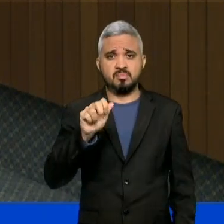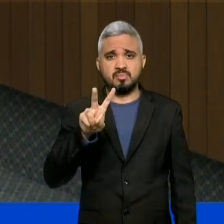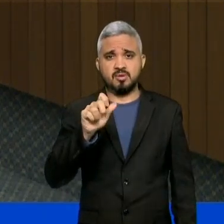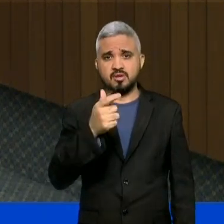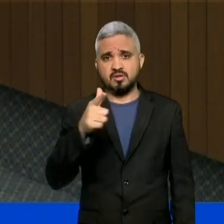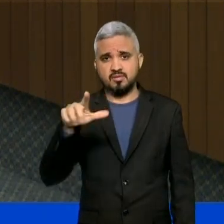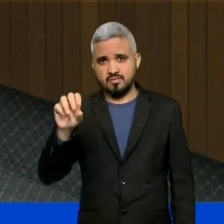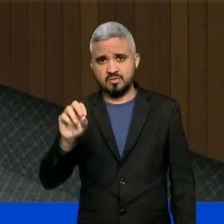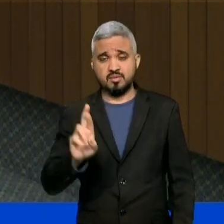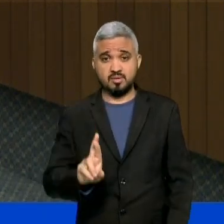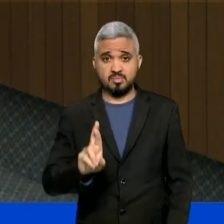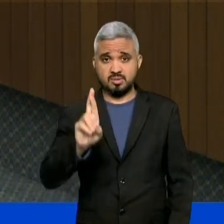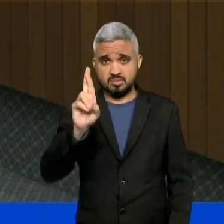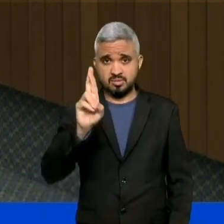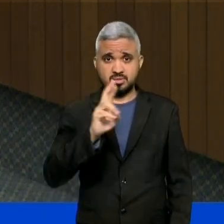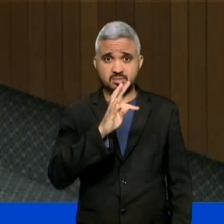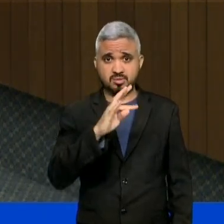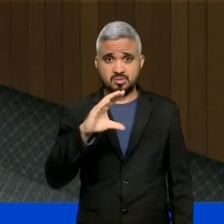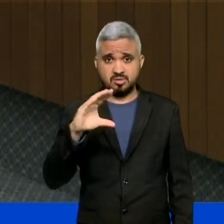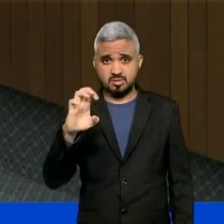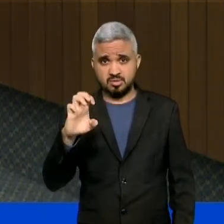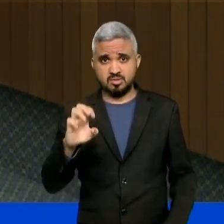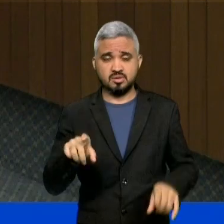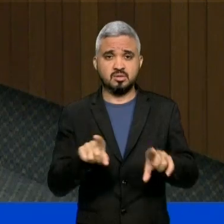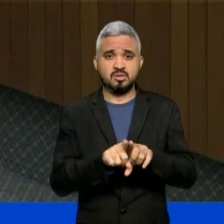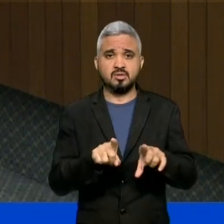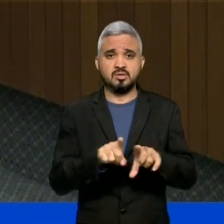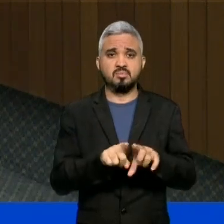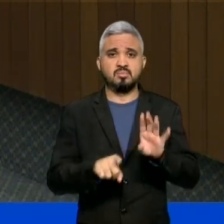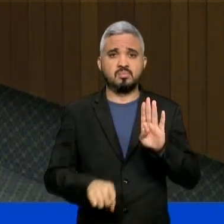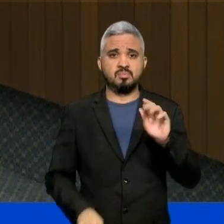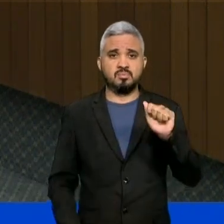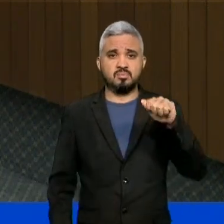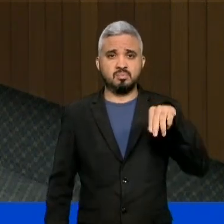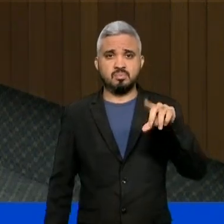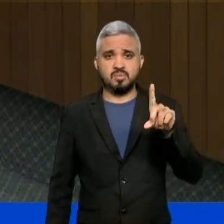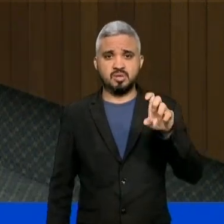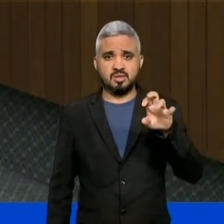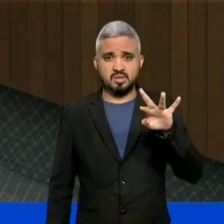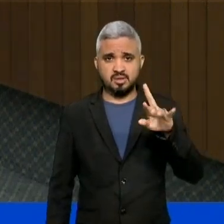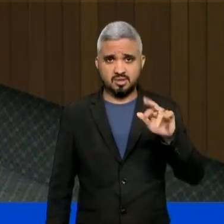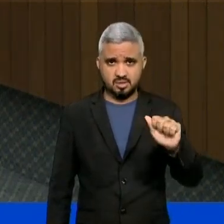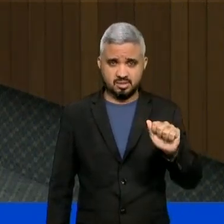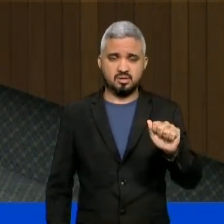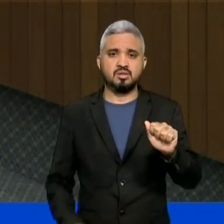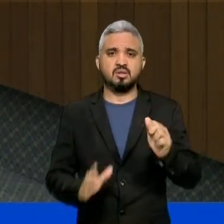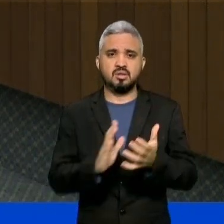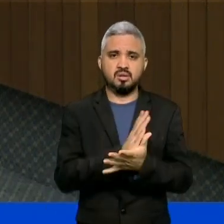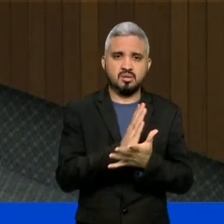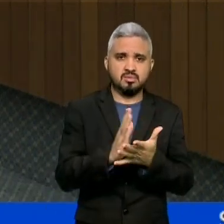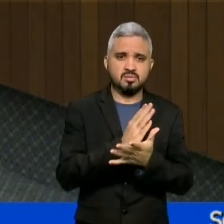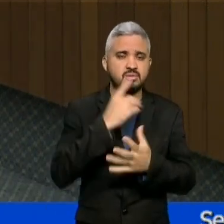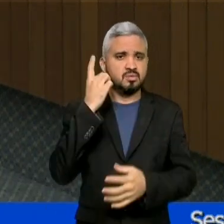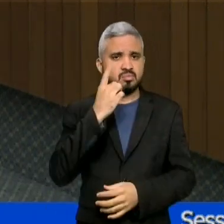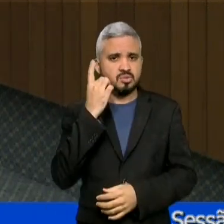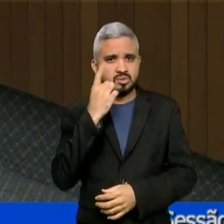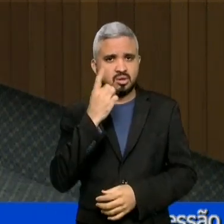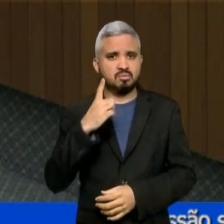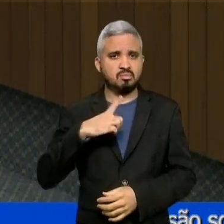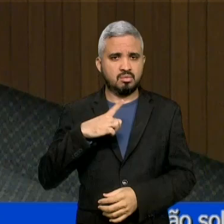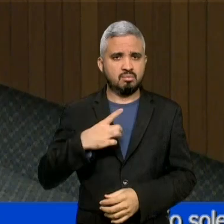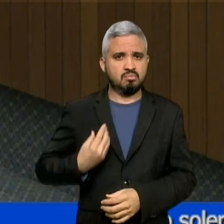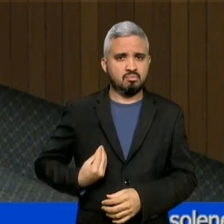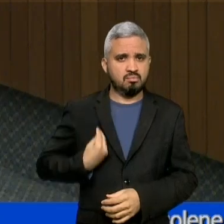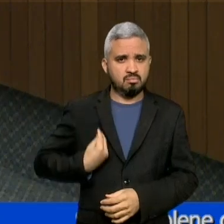deputado César Bandeira, presente aqui, demais colegas, deputados que estão presentes. Eu tive a